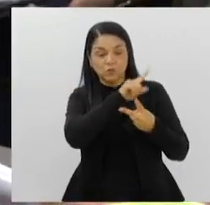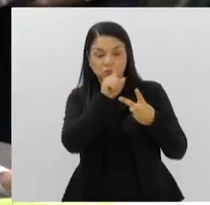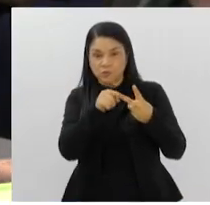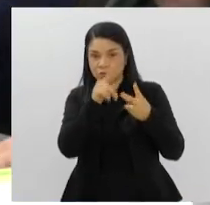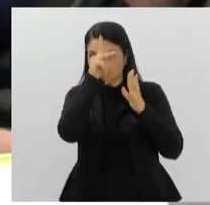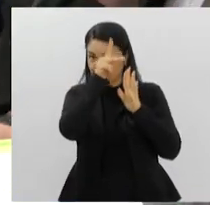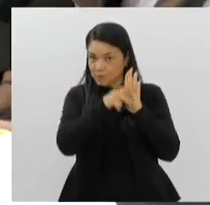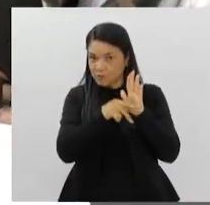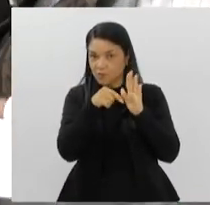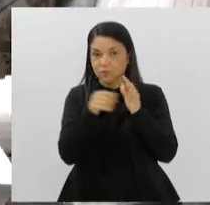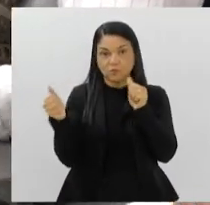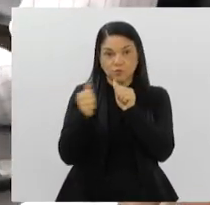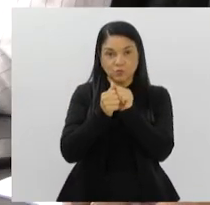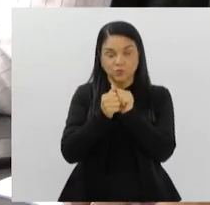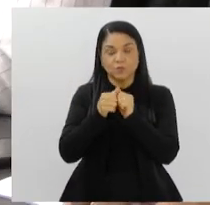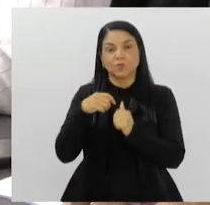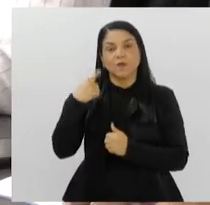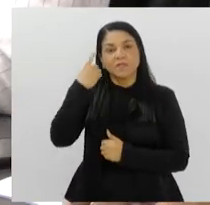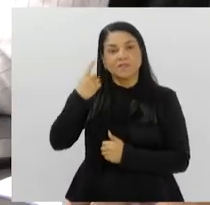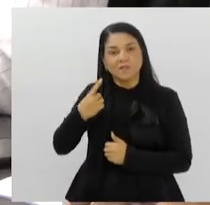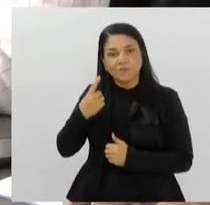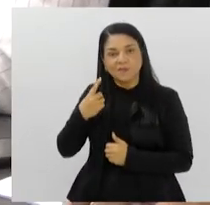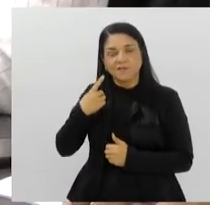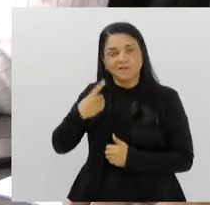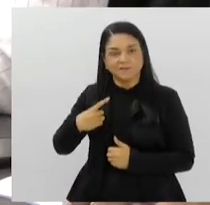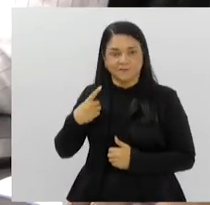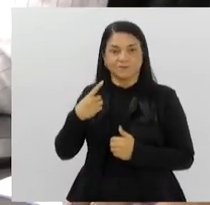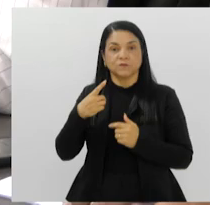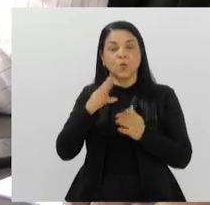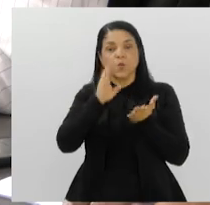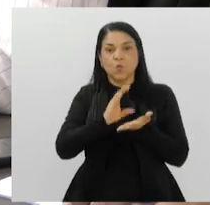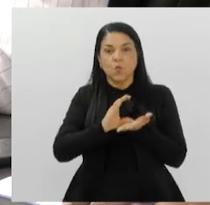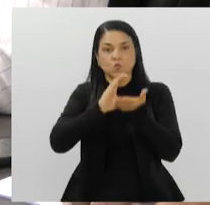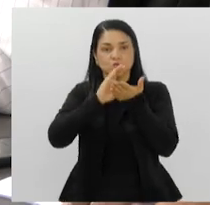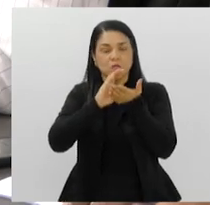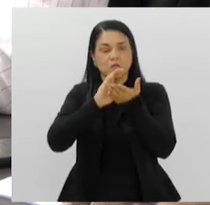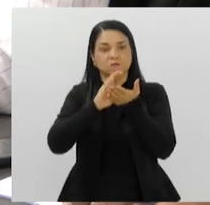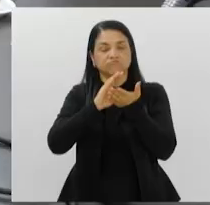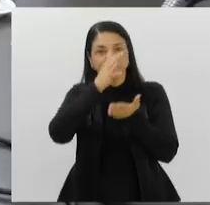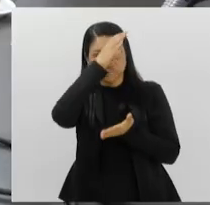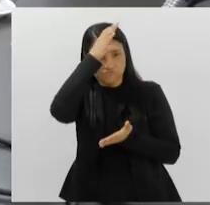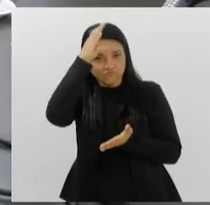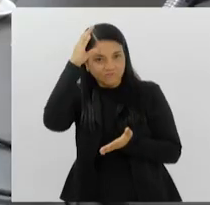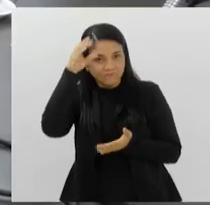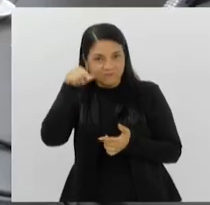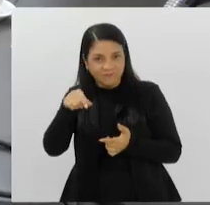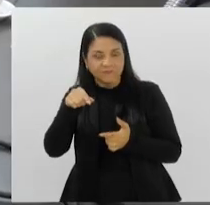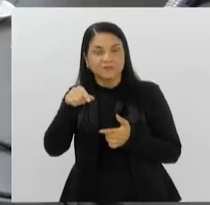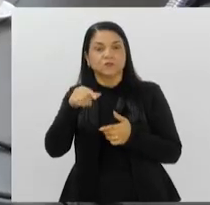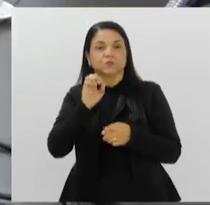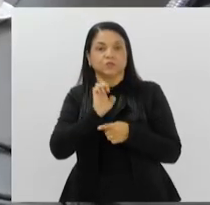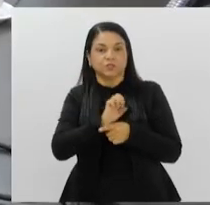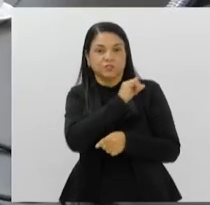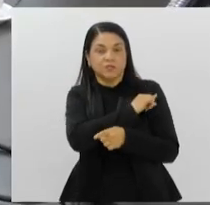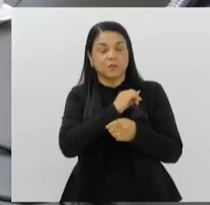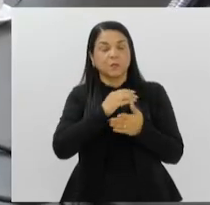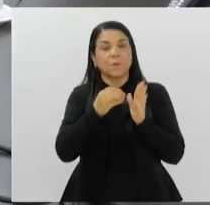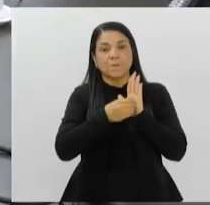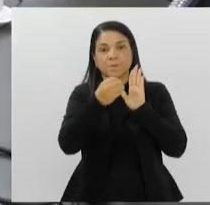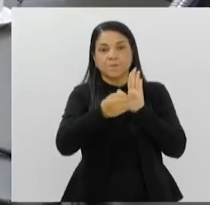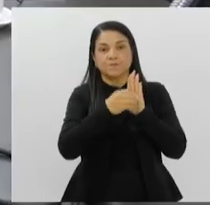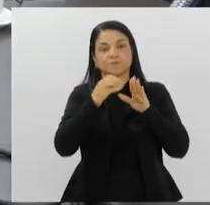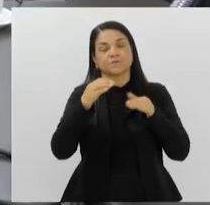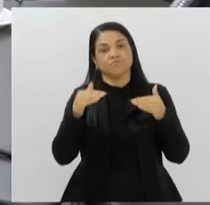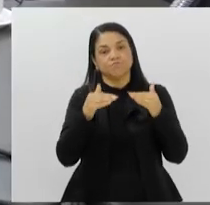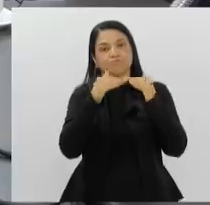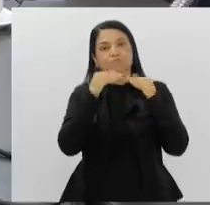deputado, em conjunto com a deputada Dani Monteiro, que cria o Conselho de Usuários no Estado, também recebeu parecer pela